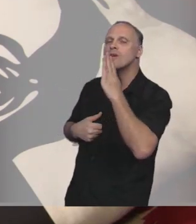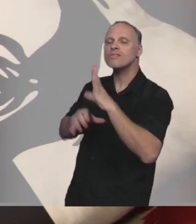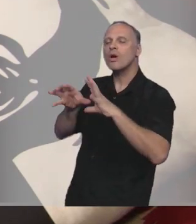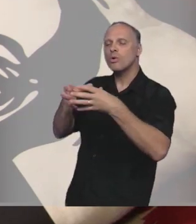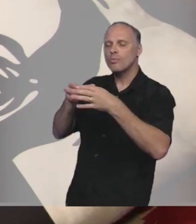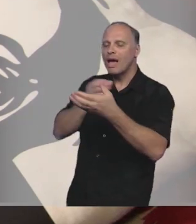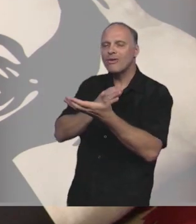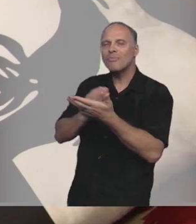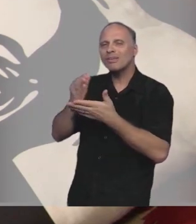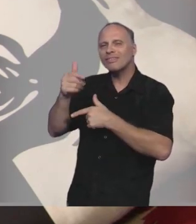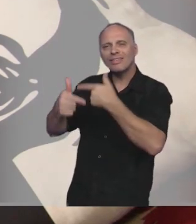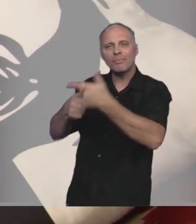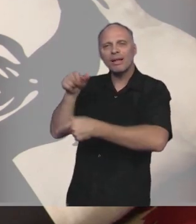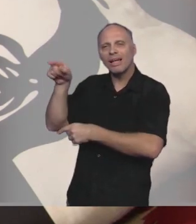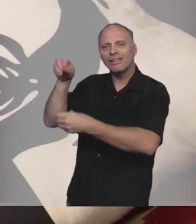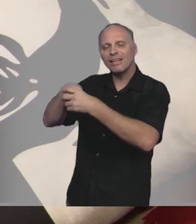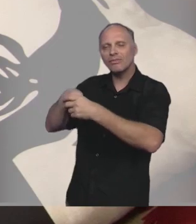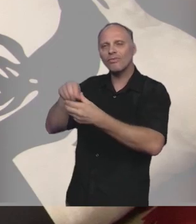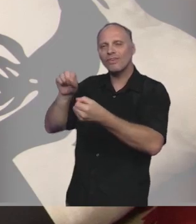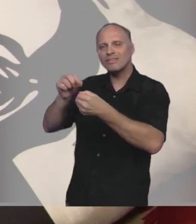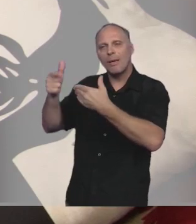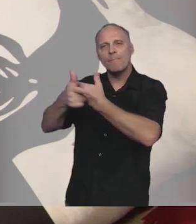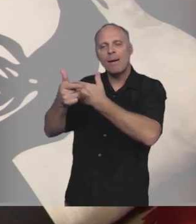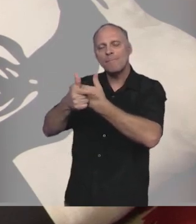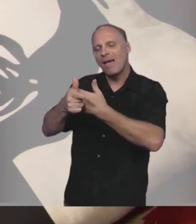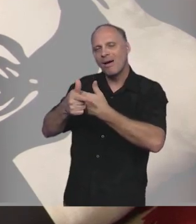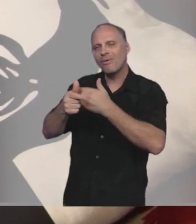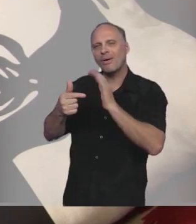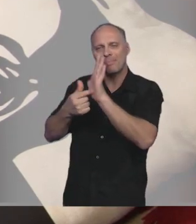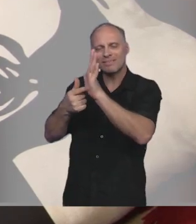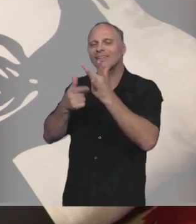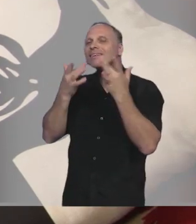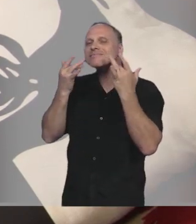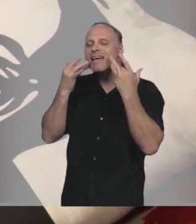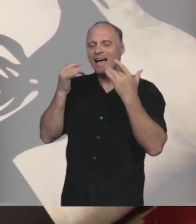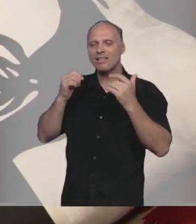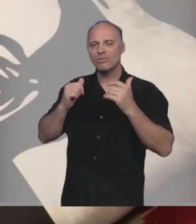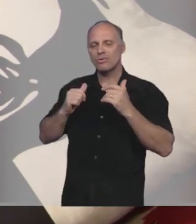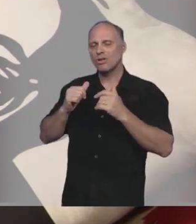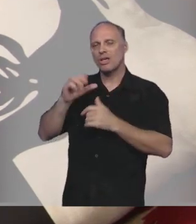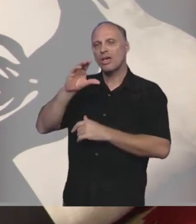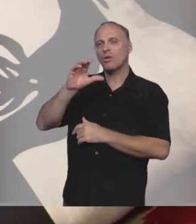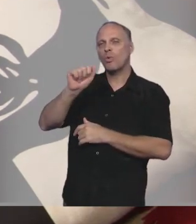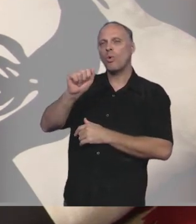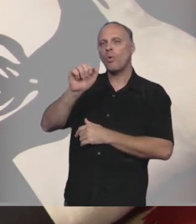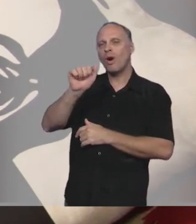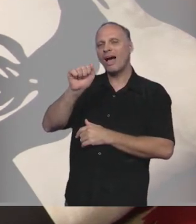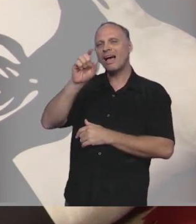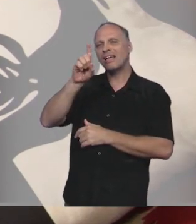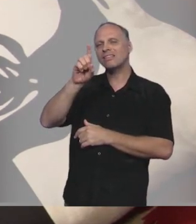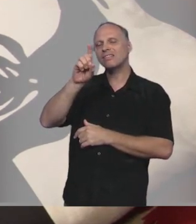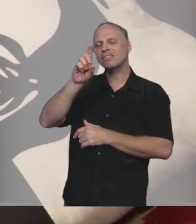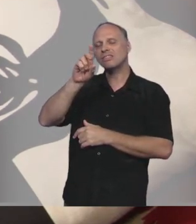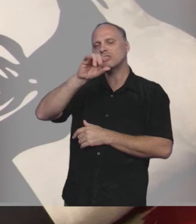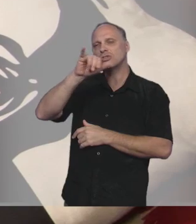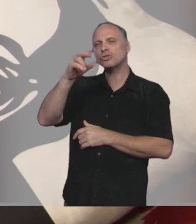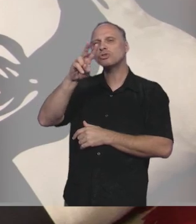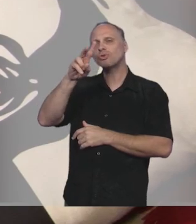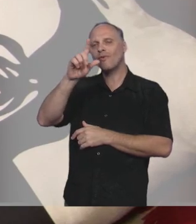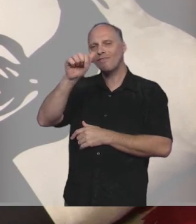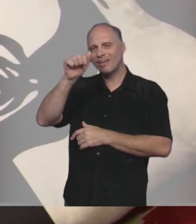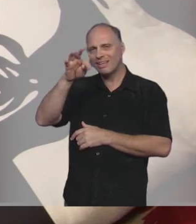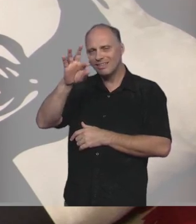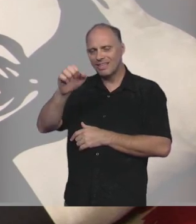trabalhar. Comecei a fazer papéis assim de coadjuvantes, né? 3, 4 papéis na